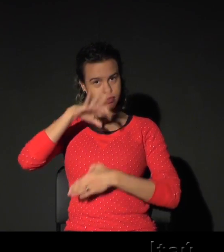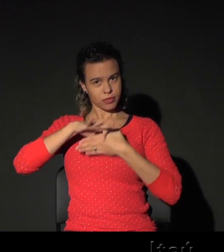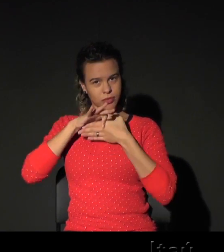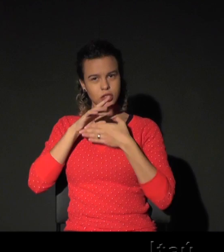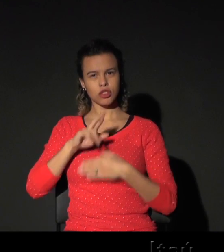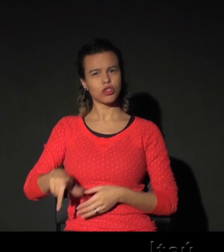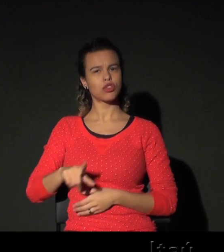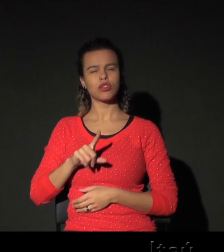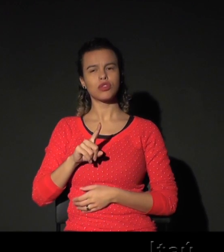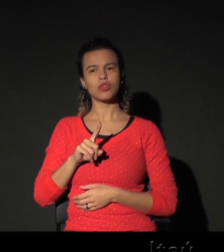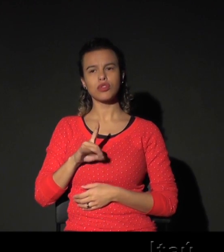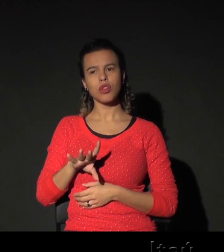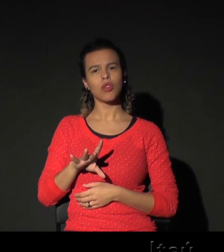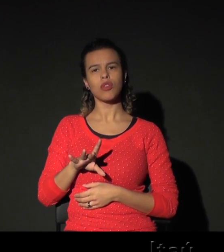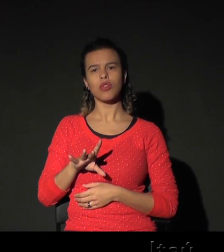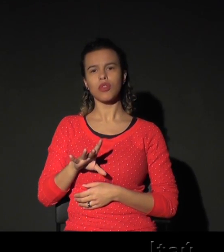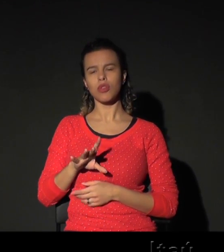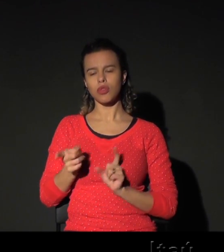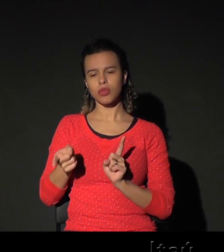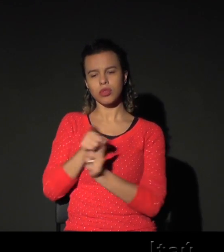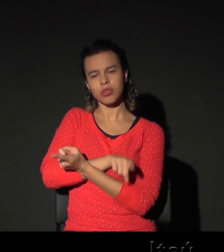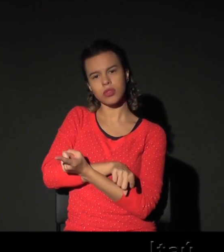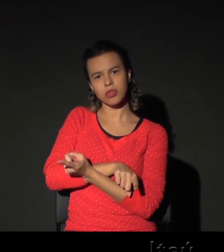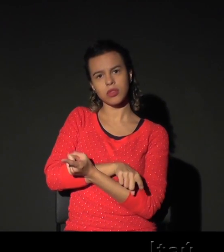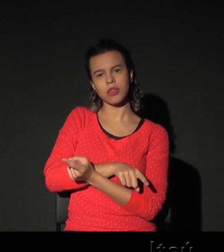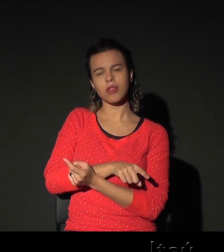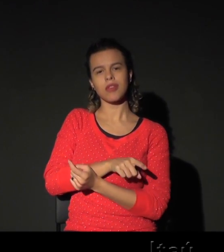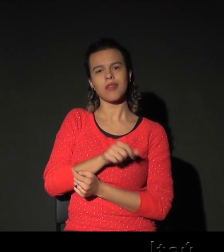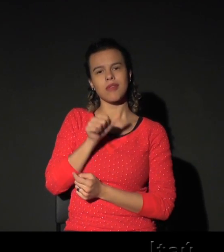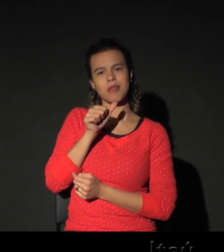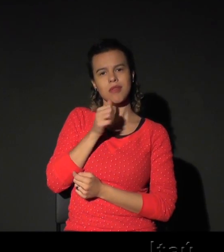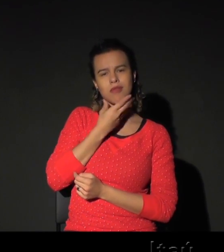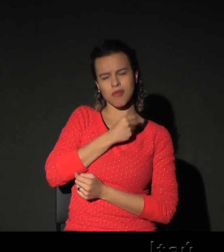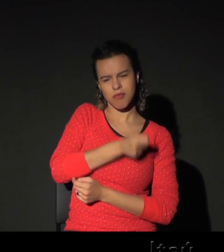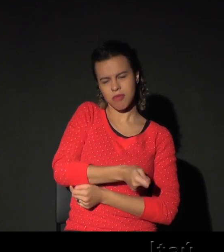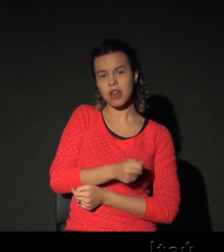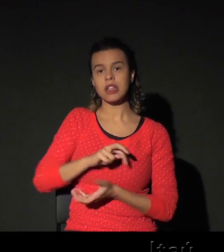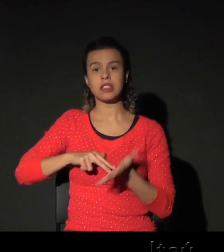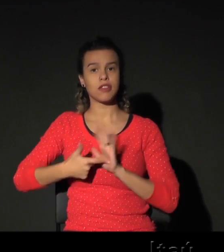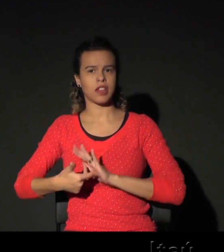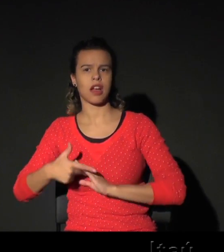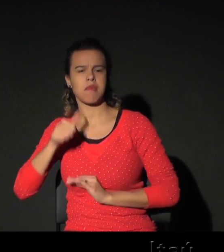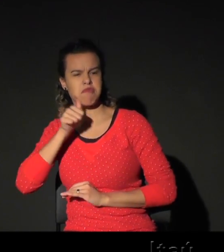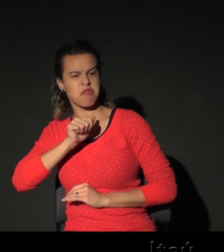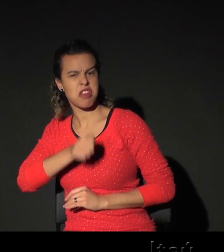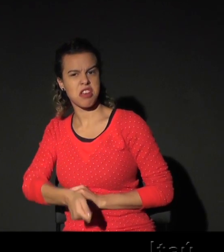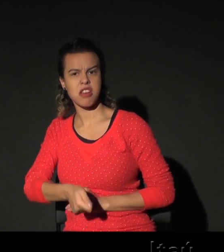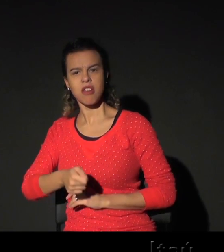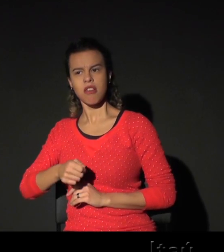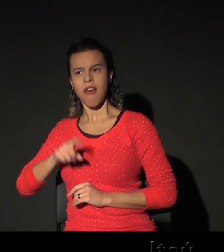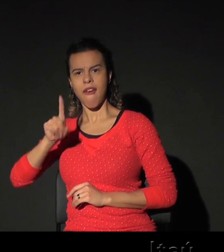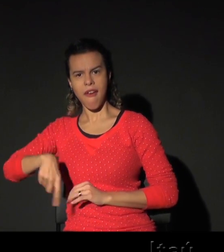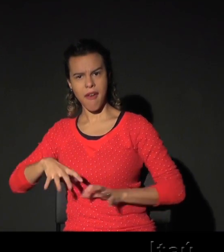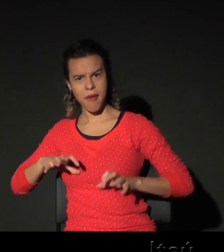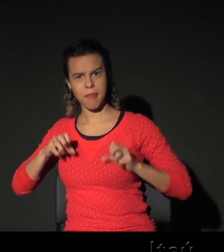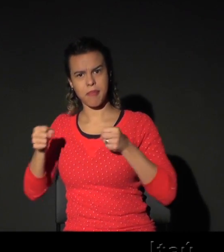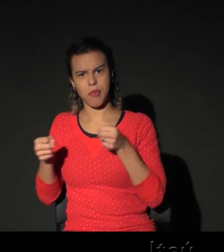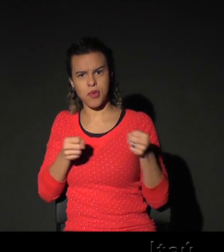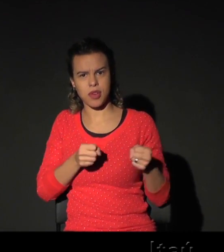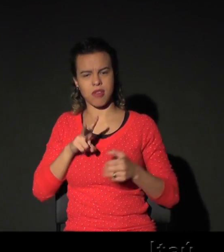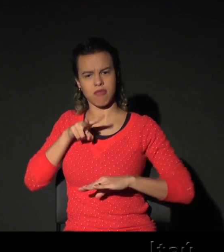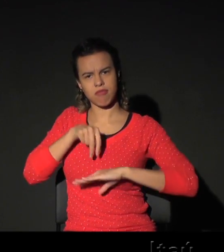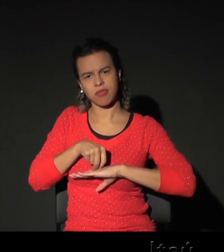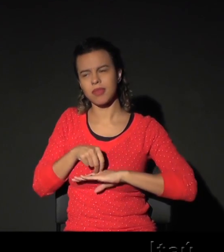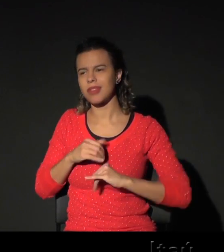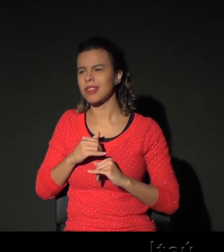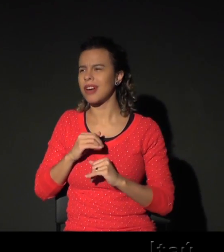uma uma o sinal trocado do patriarcalismo as mulheres agora dominam as mulheres chegaram na ao poder de forma caricatural que aliás